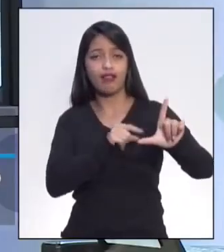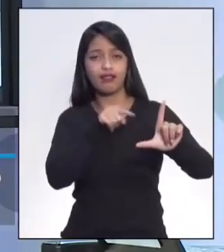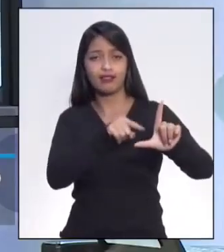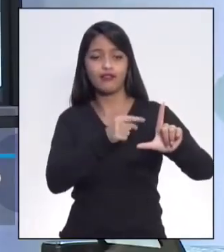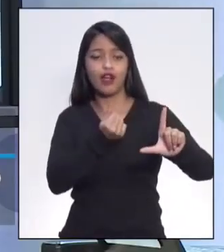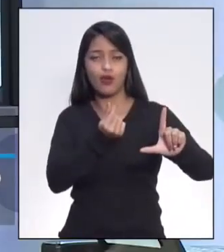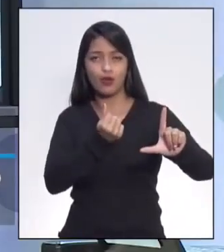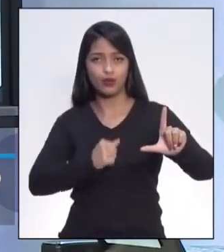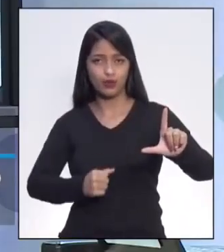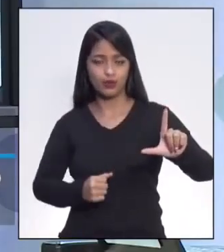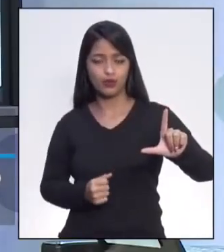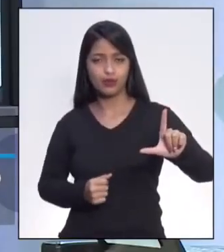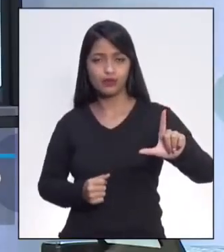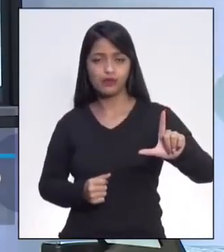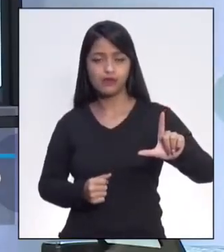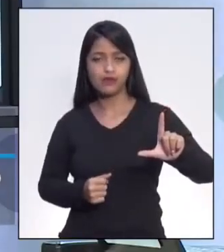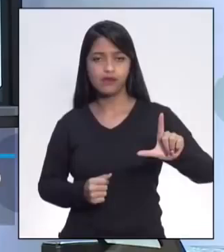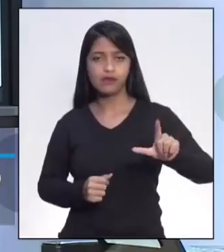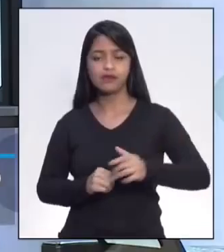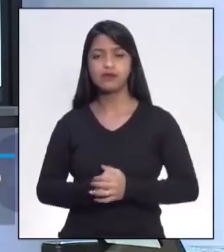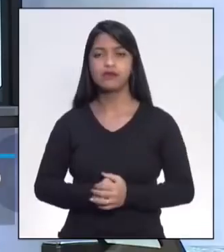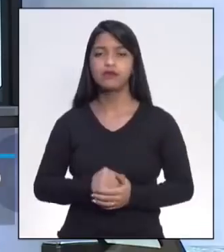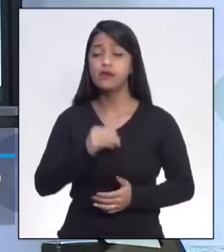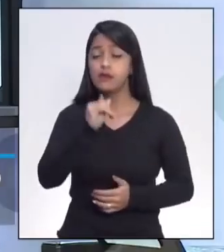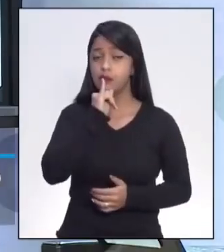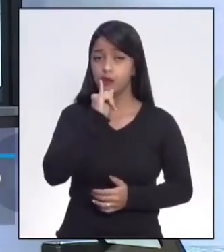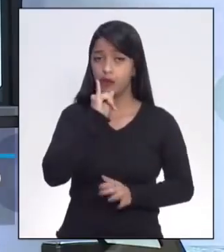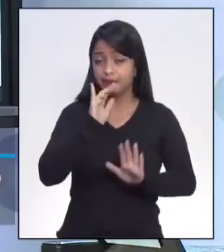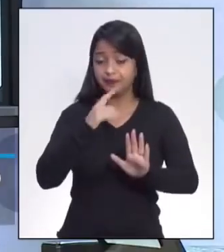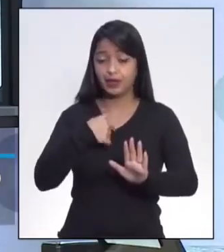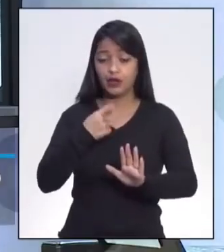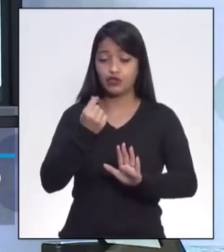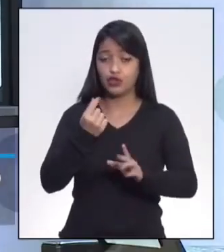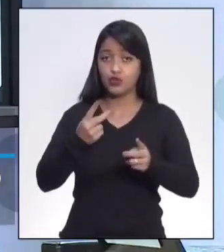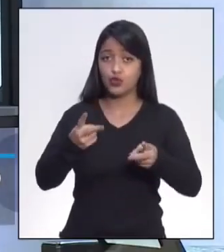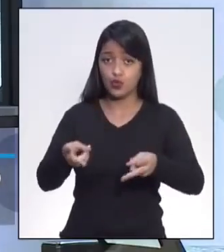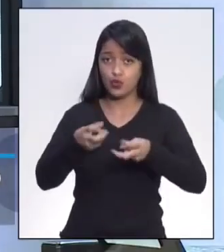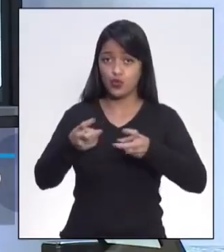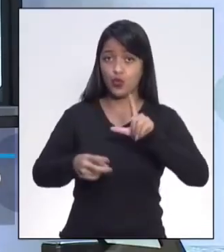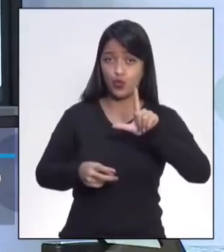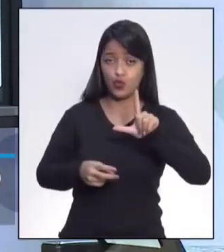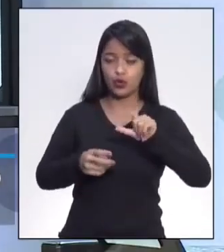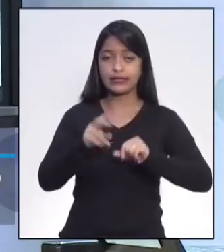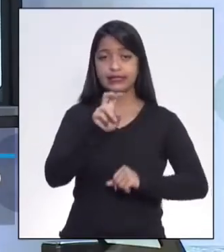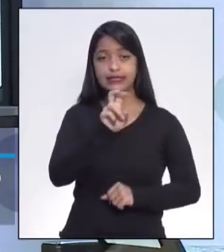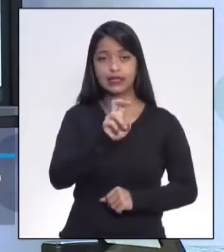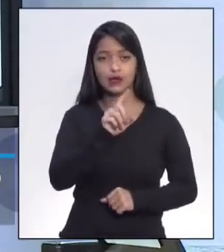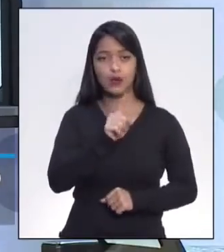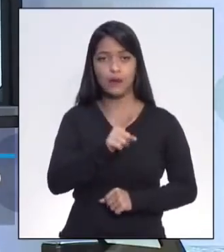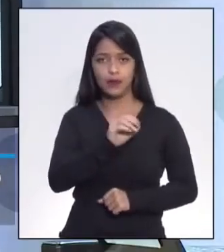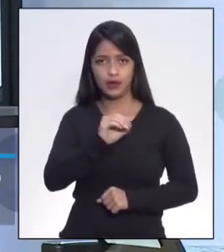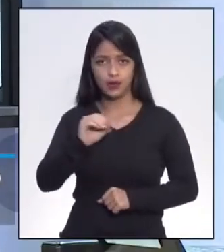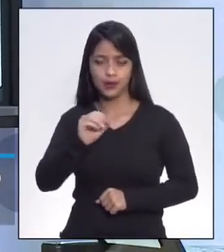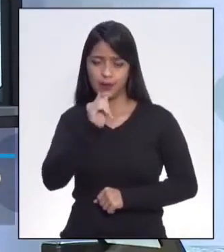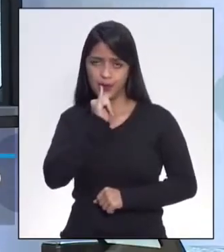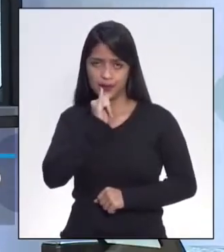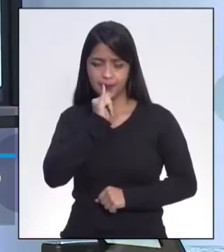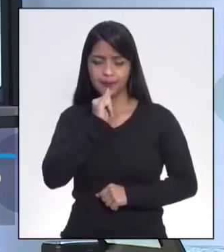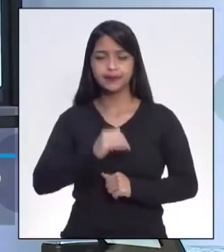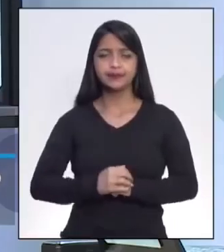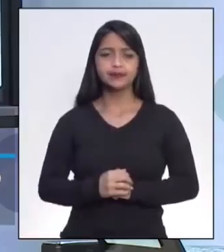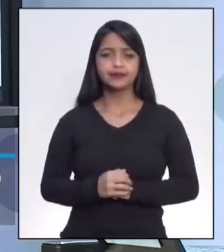para vocês que eu tenho um lucro de R$ 5.000. E eu quero